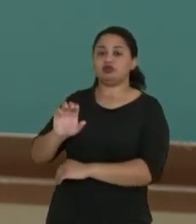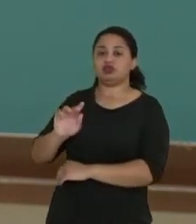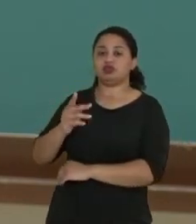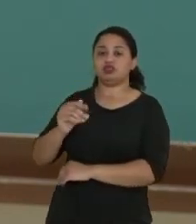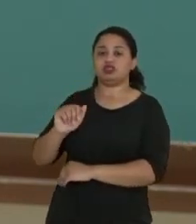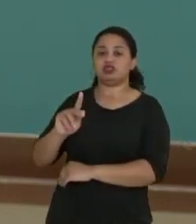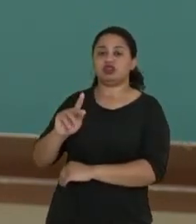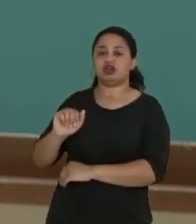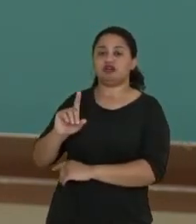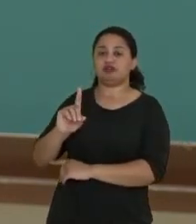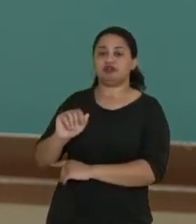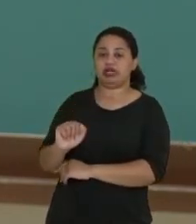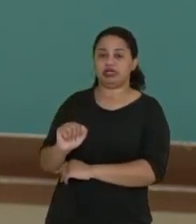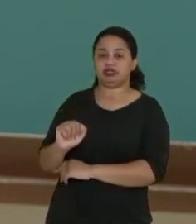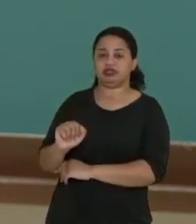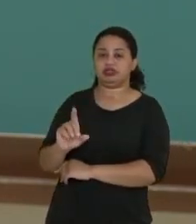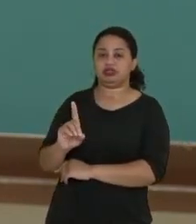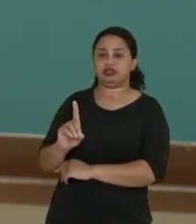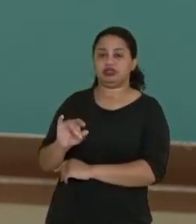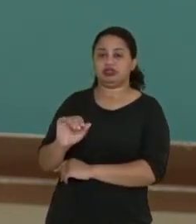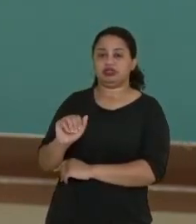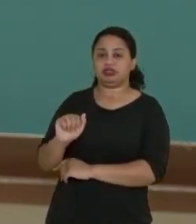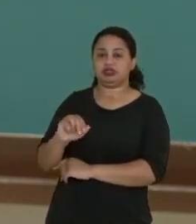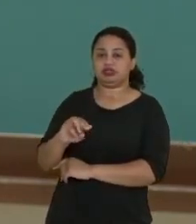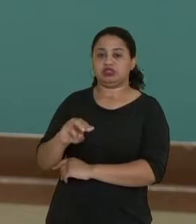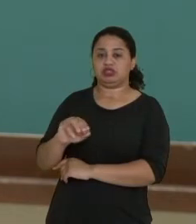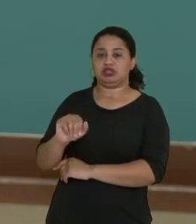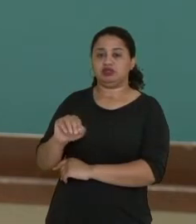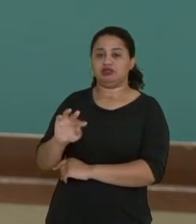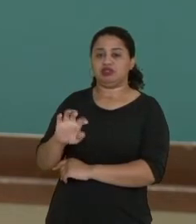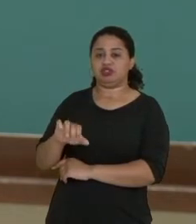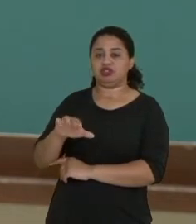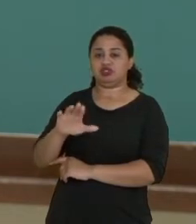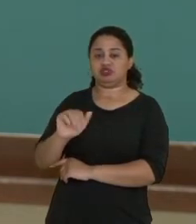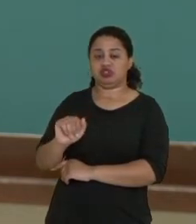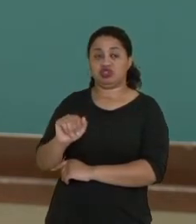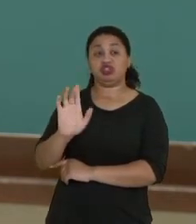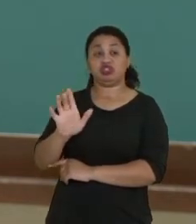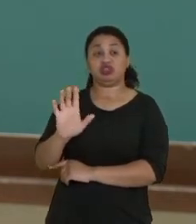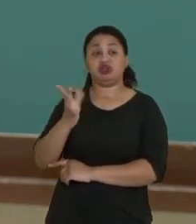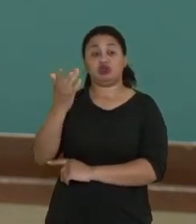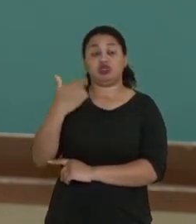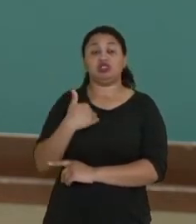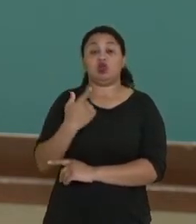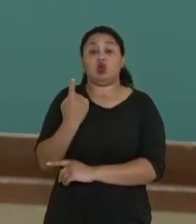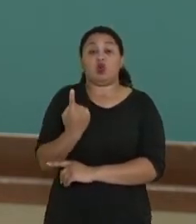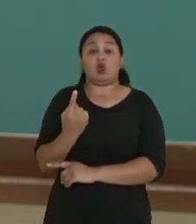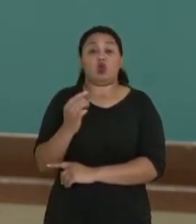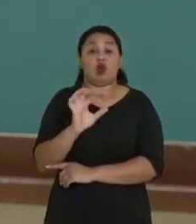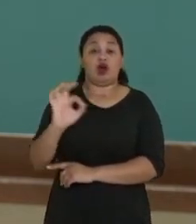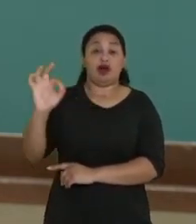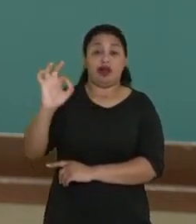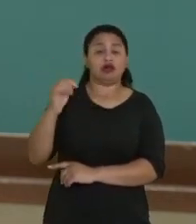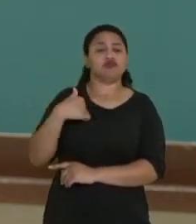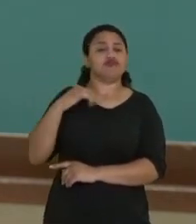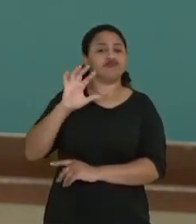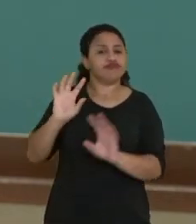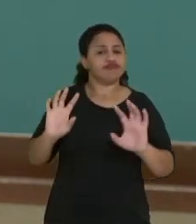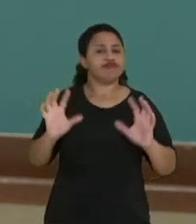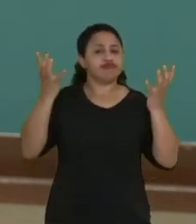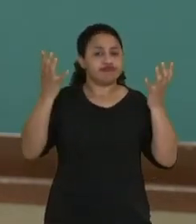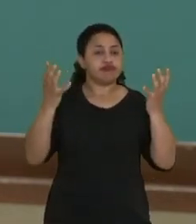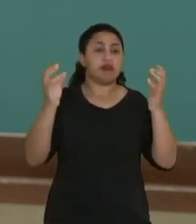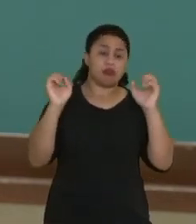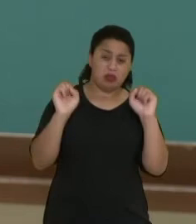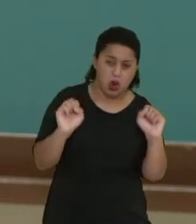teve temperaturas ali mais baixas, né? Que chegaram a mínimas de 1 grau em alguns momentos. Isso pode acontecer?